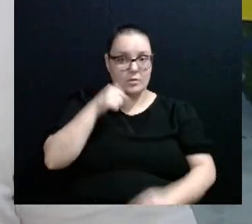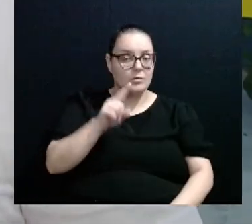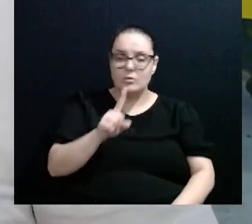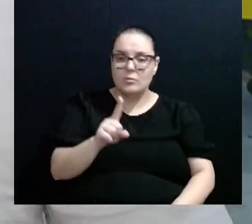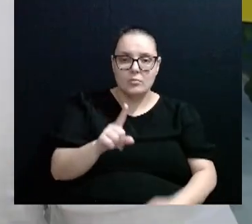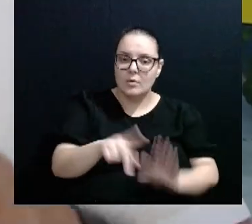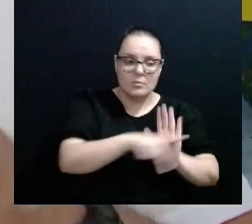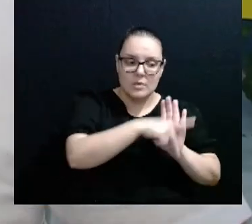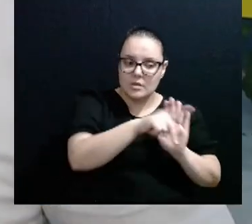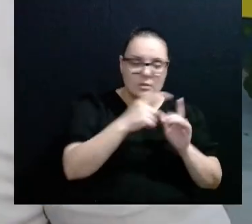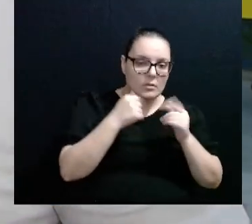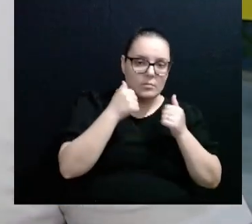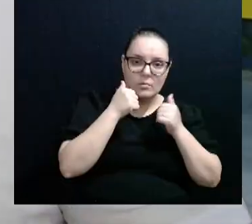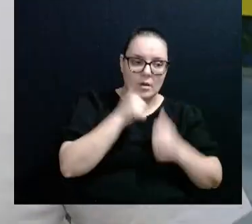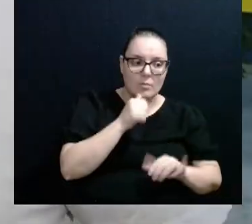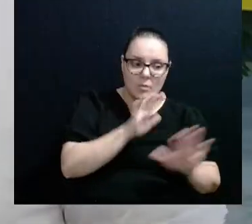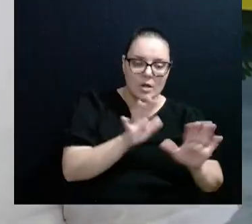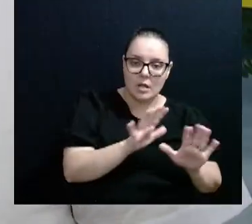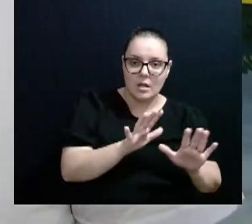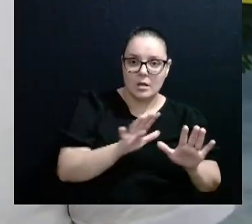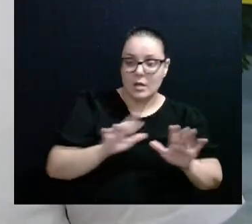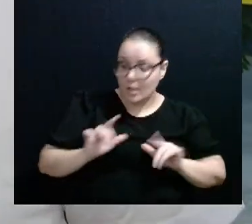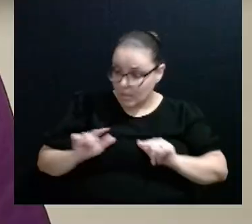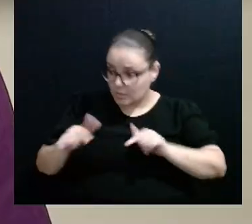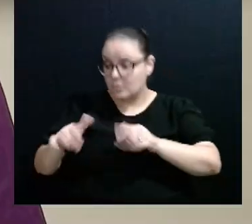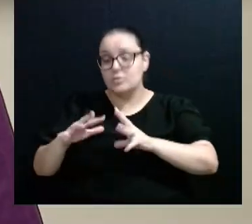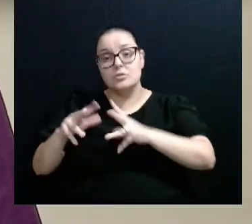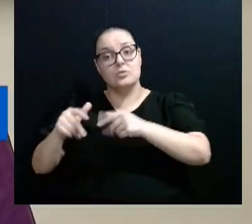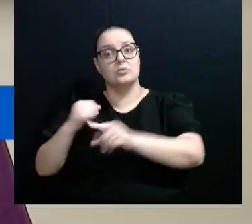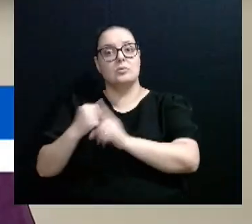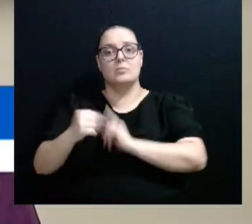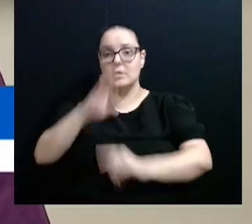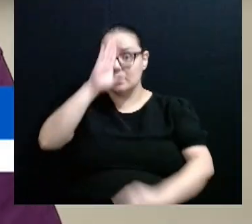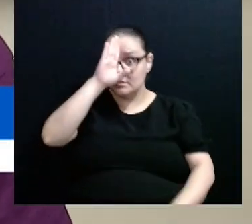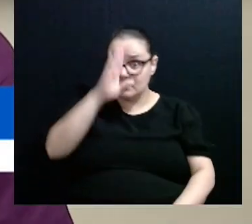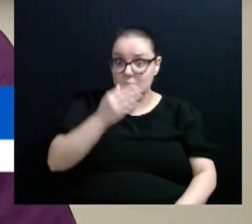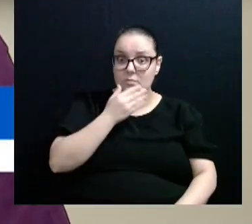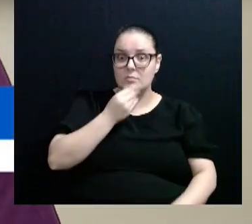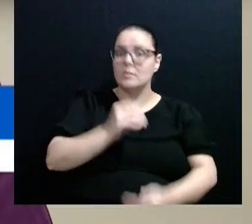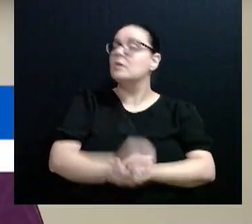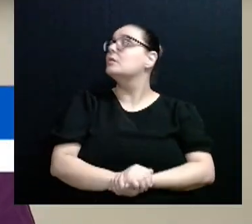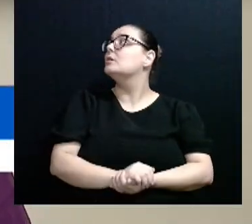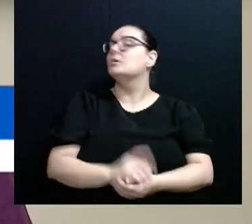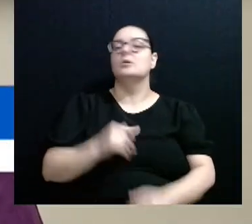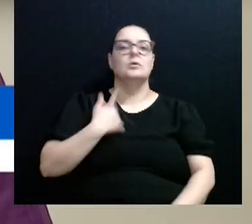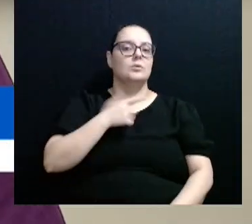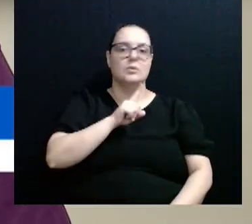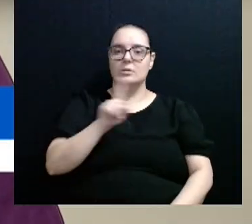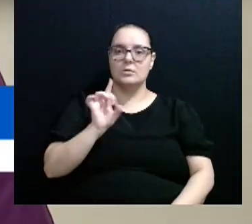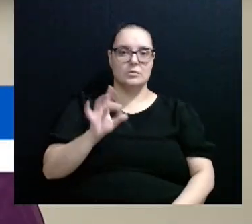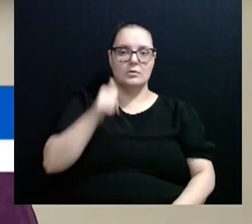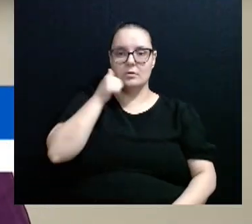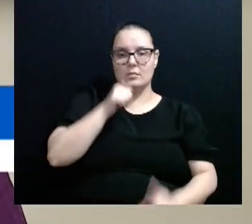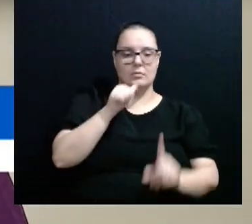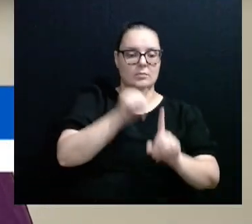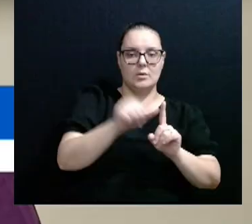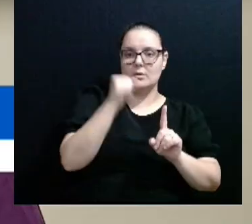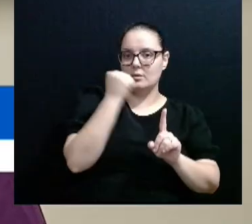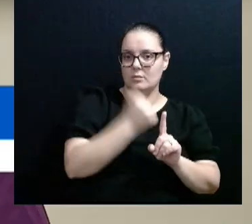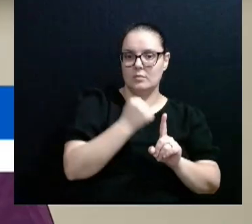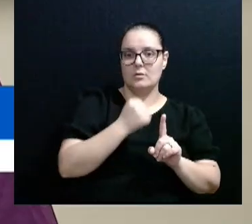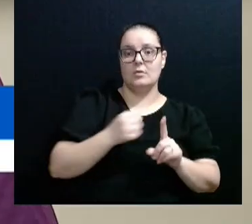da sociedade, mas também e principalmente dos homens. A gente não está só falando de feminicídio, a gente está falando de violência emocional, a gente está